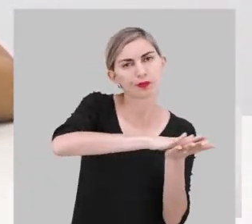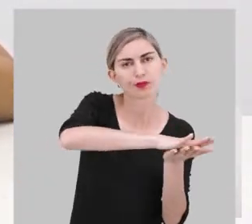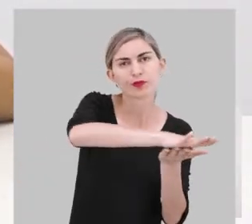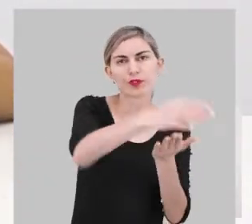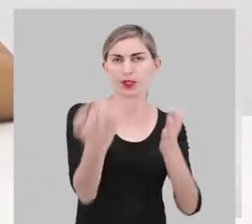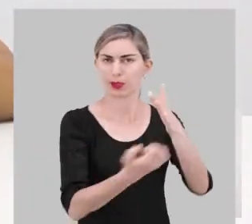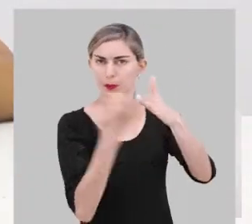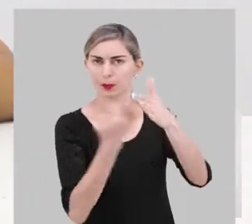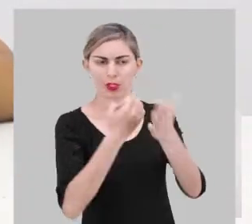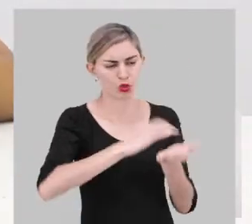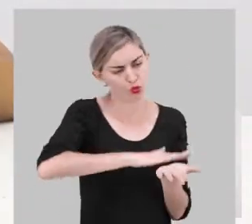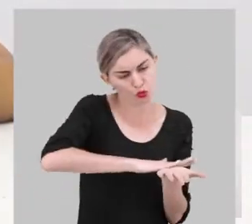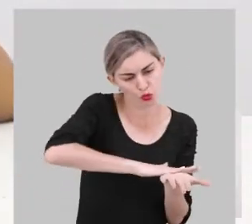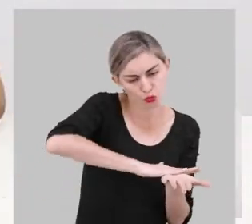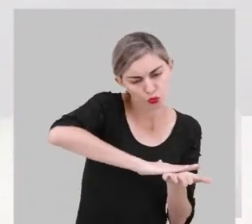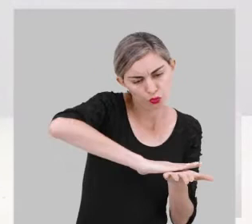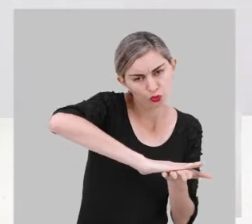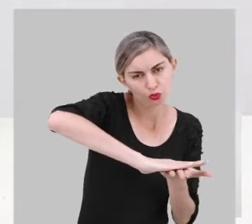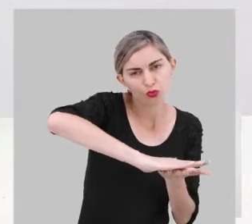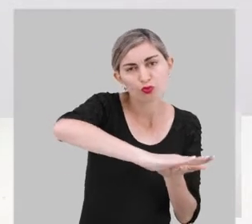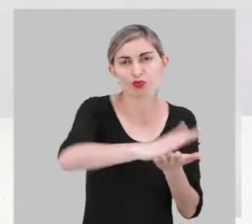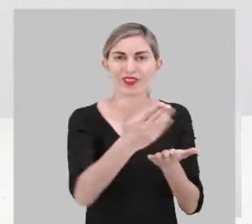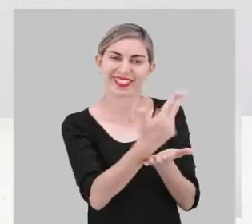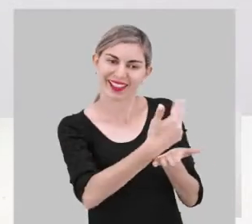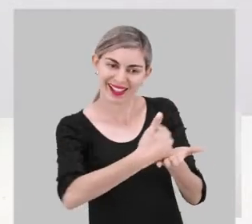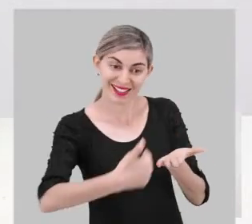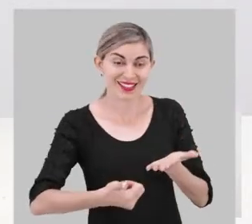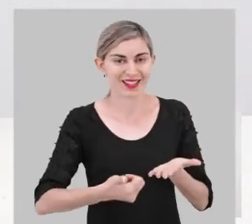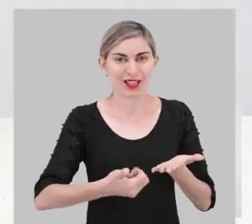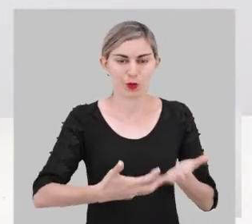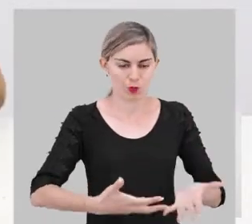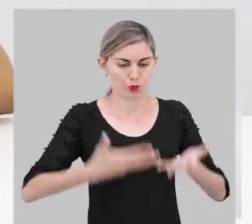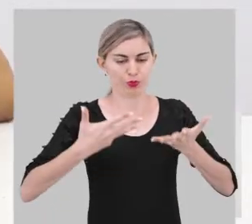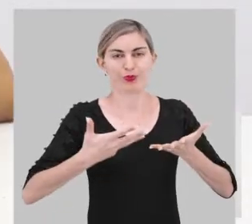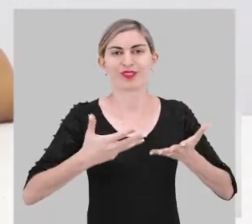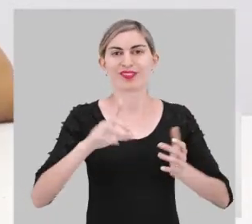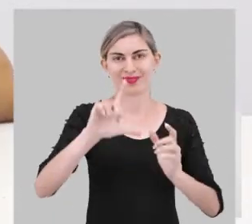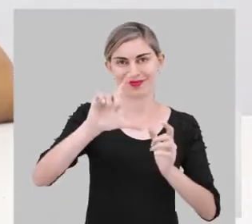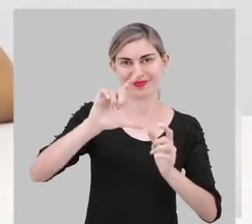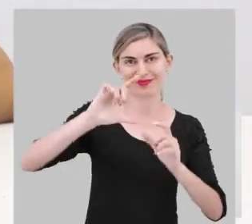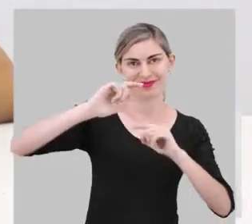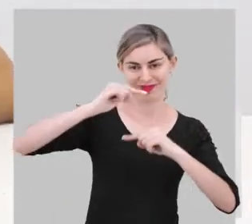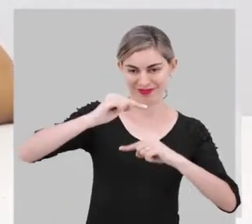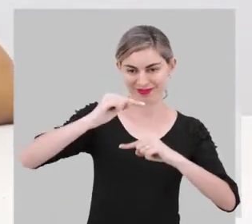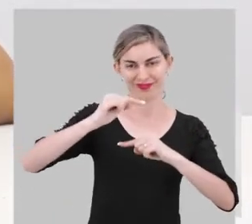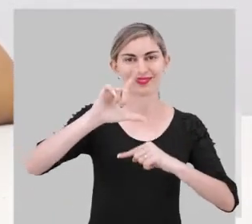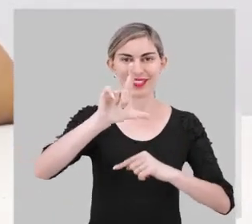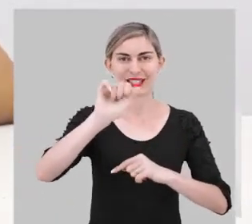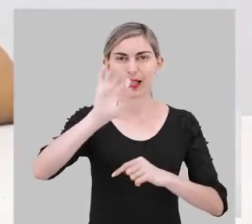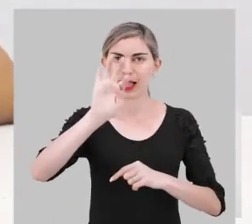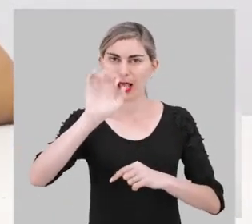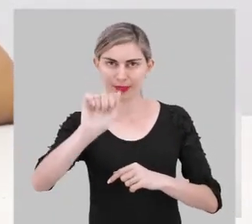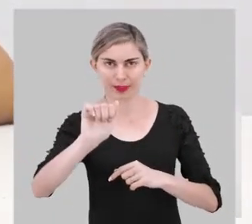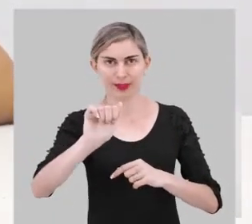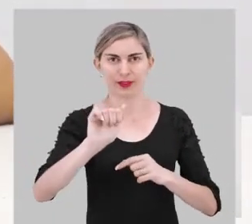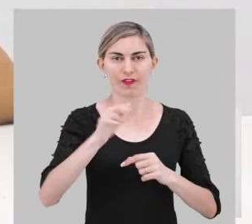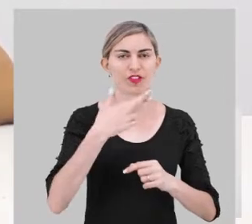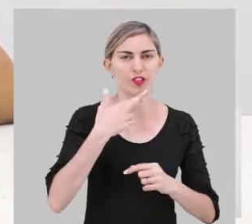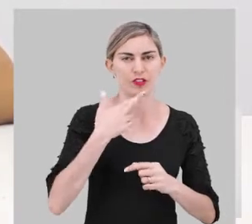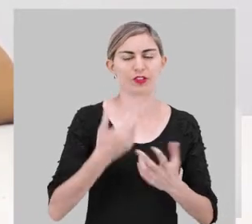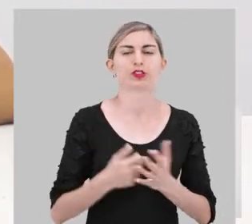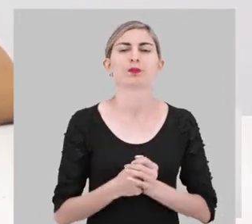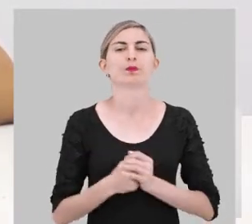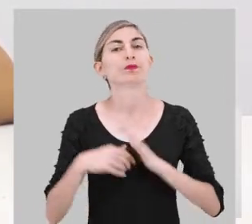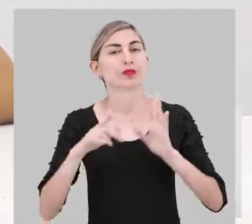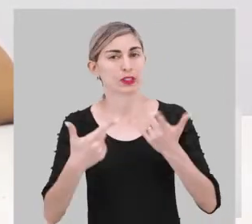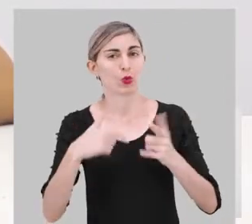arte da empresa, para que saiam essas imagens nas latinhas. Então, esse é um processo litográfico. O terceiro